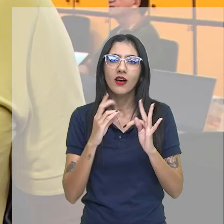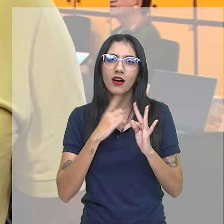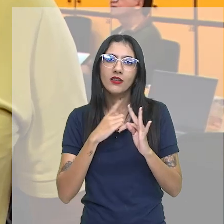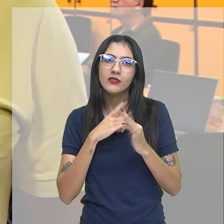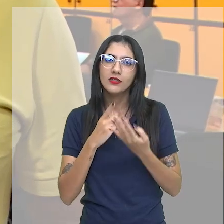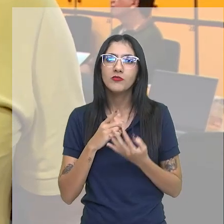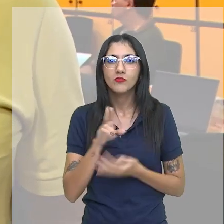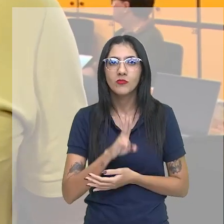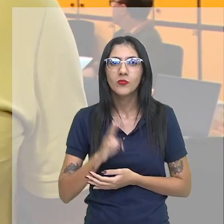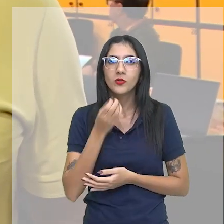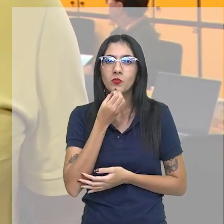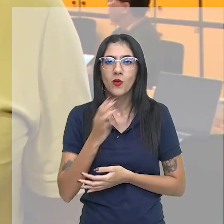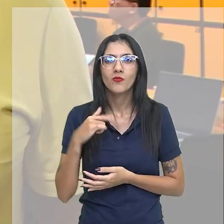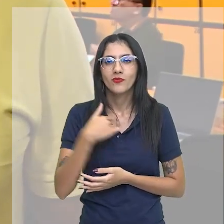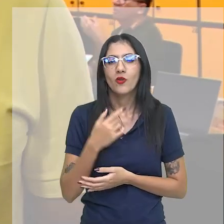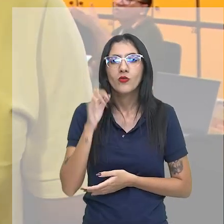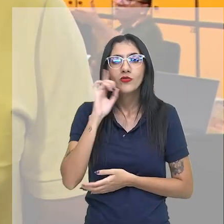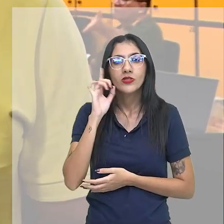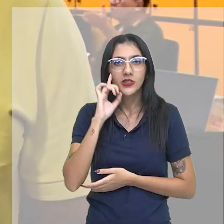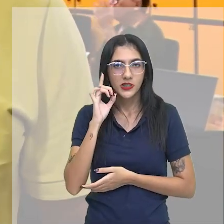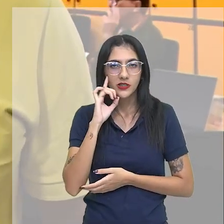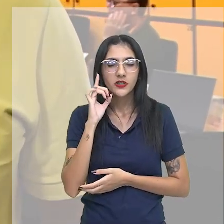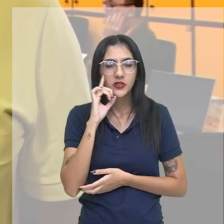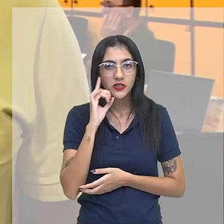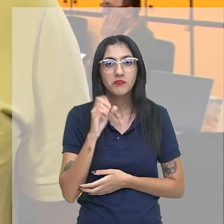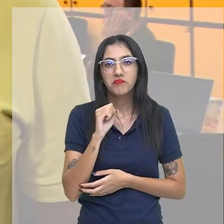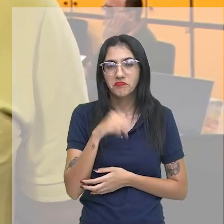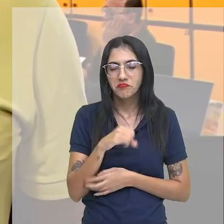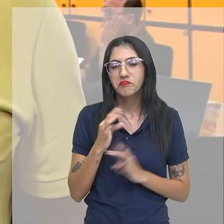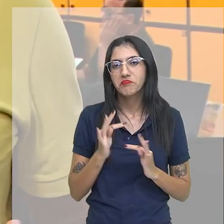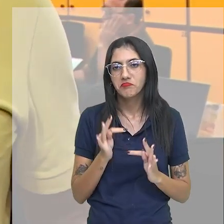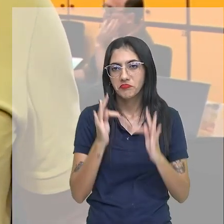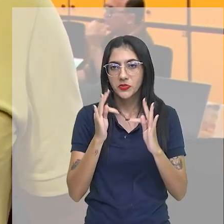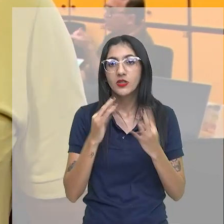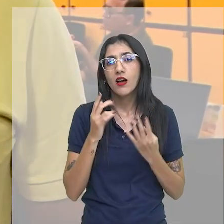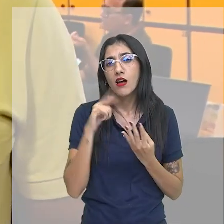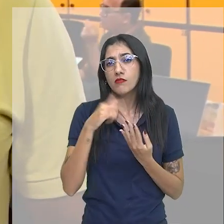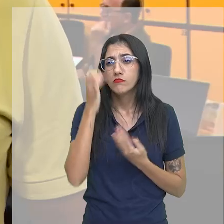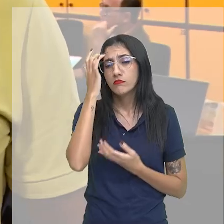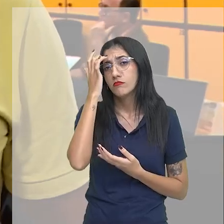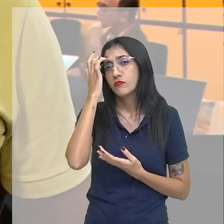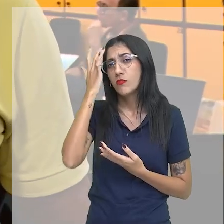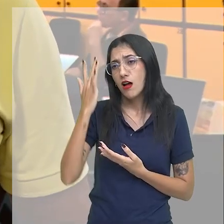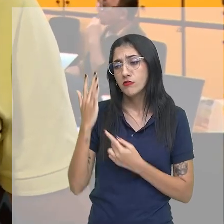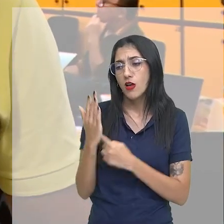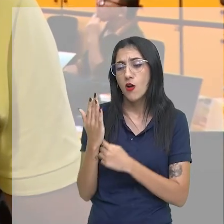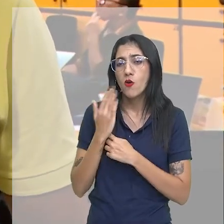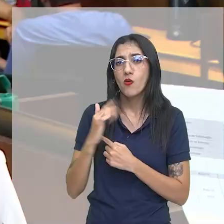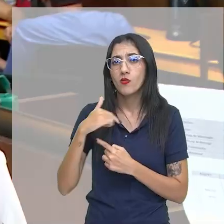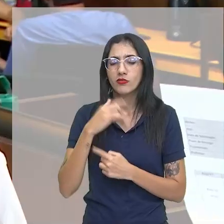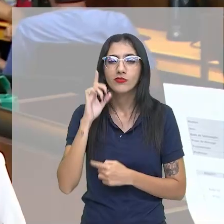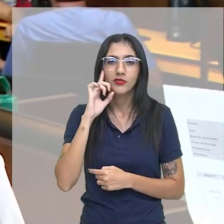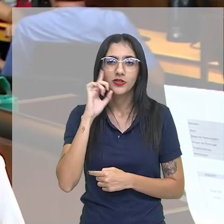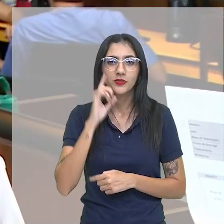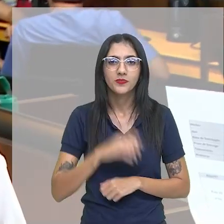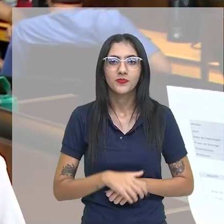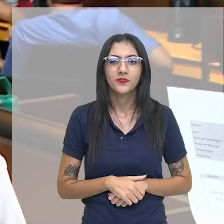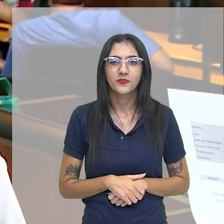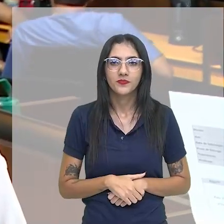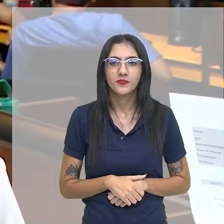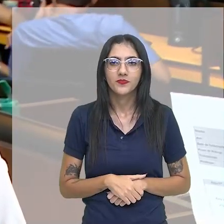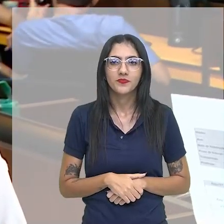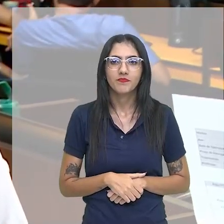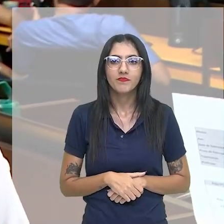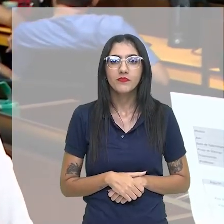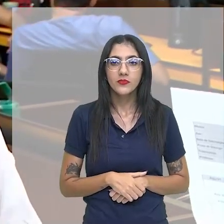no nosso dia a dia, essas tecnologias digitais, sim, e elas facilitam, né? Facilitam aí o nosso dia a dia. Utilizo. Hoje em dia não